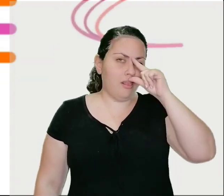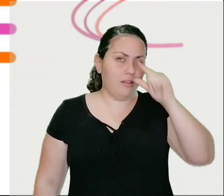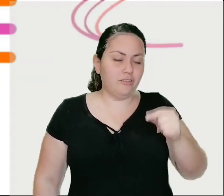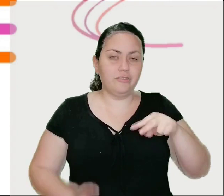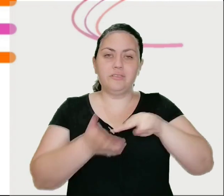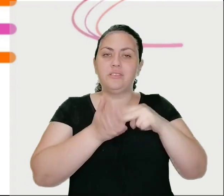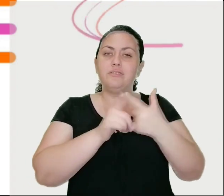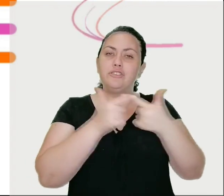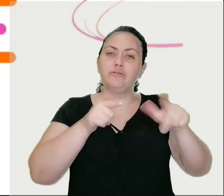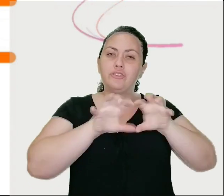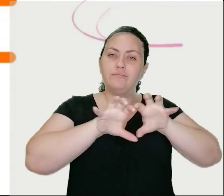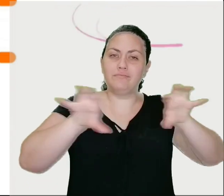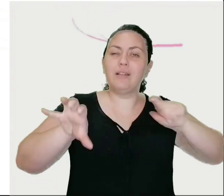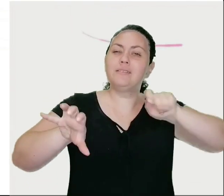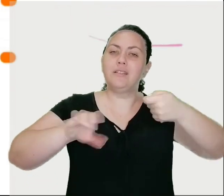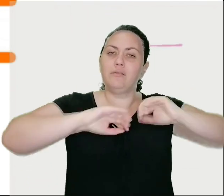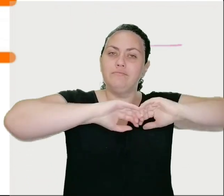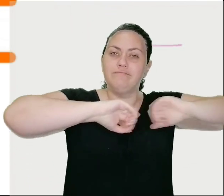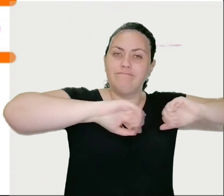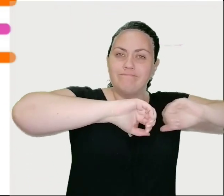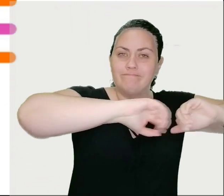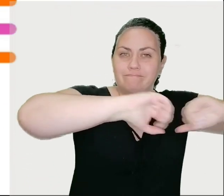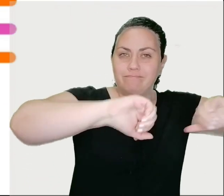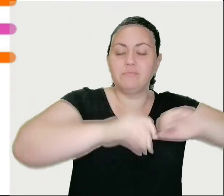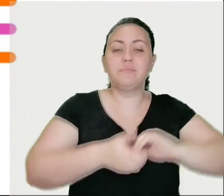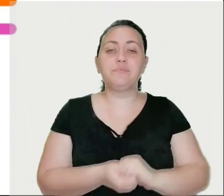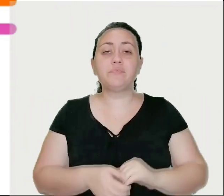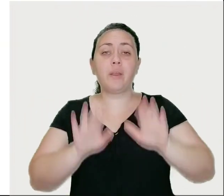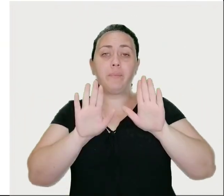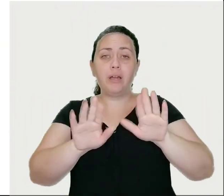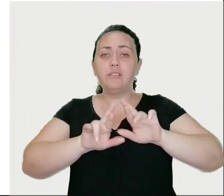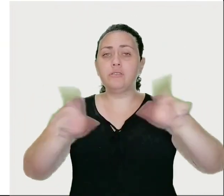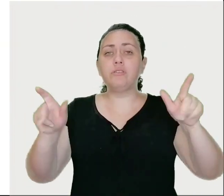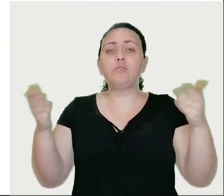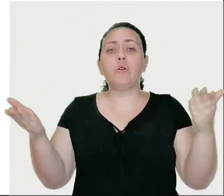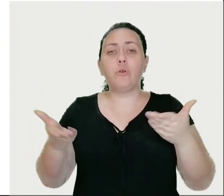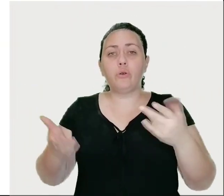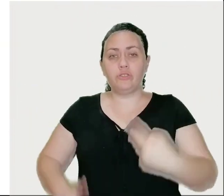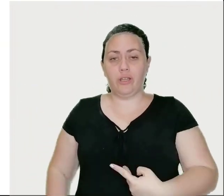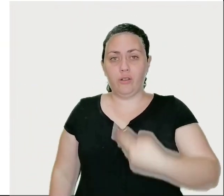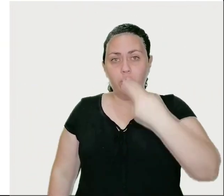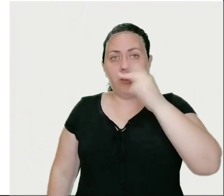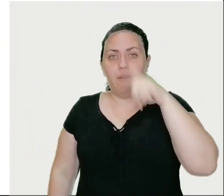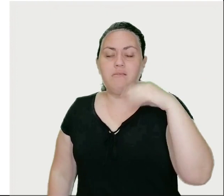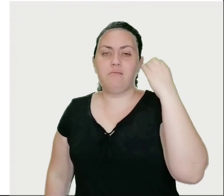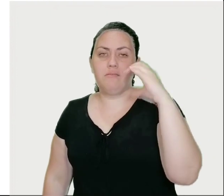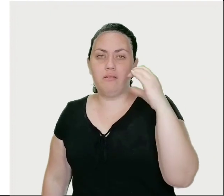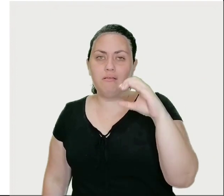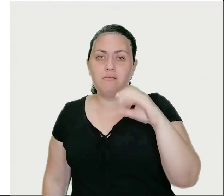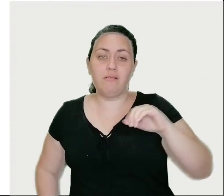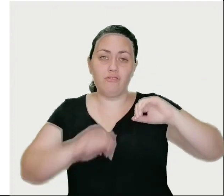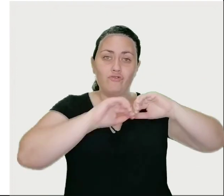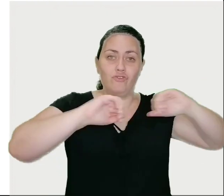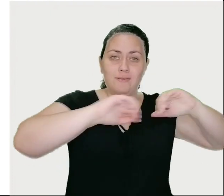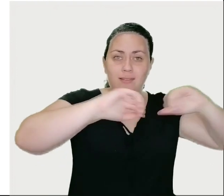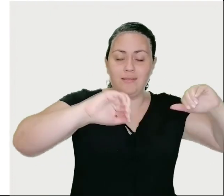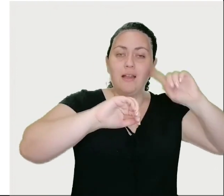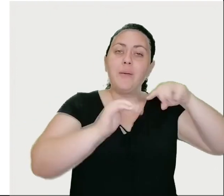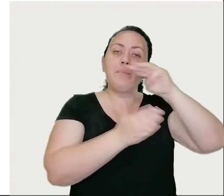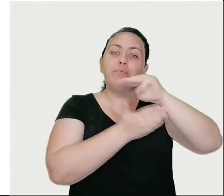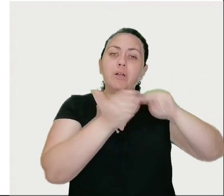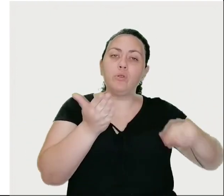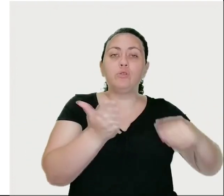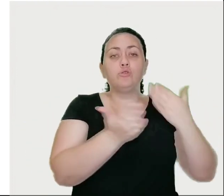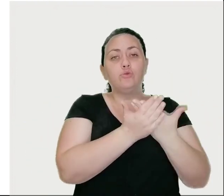também significa dividir em partes. A diferença é que hoje a anatomia se refere à ciência e a dissecação